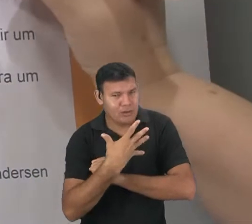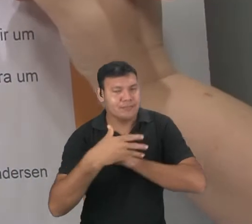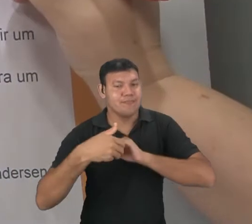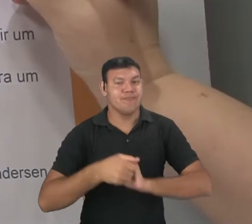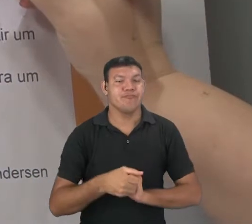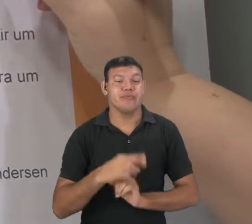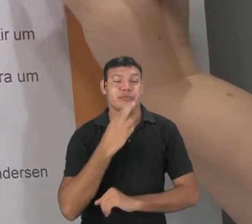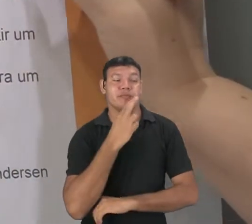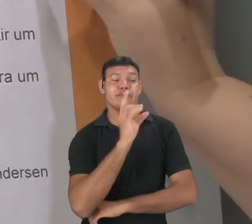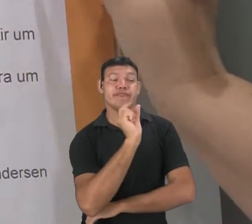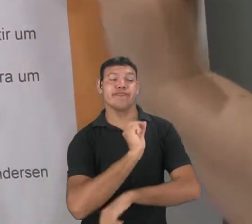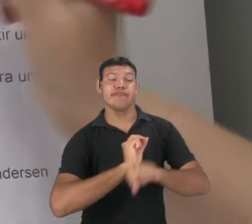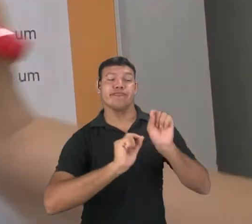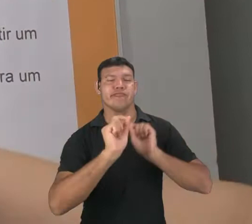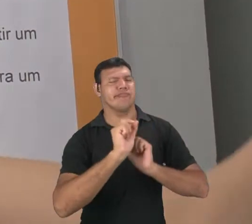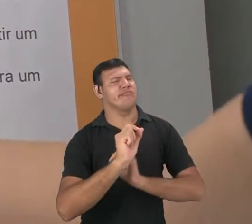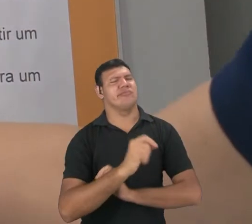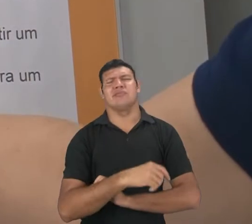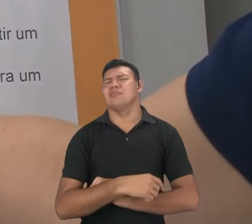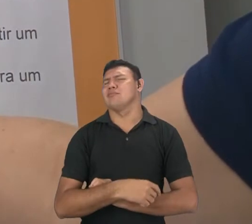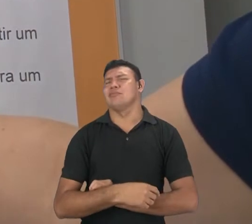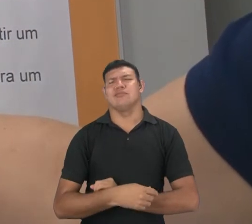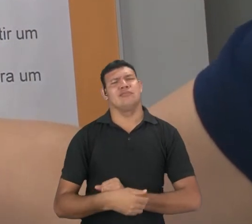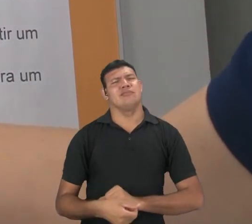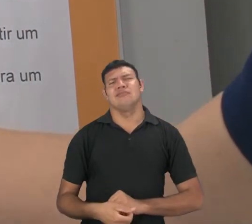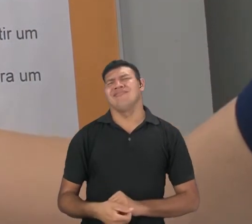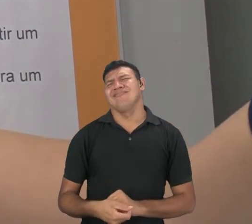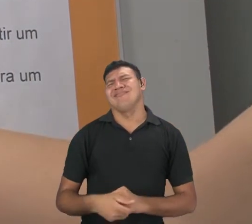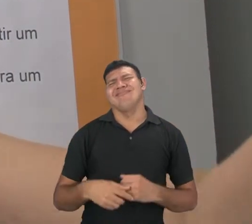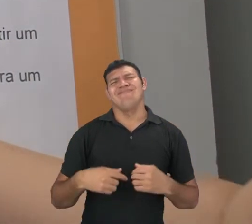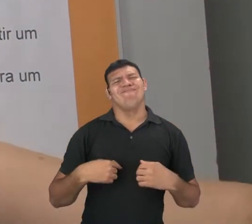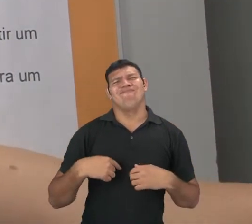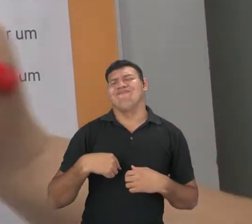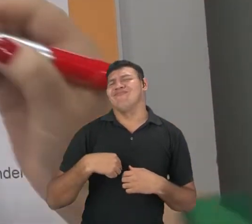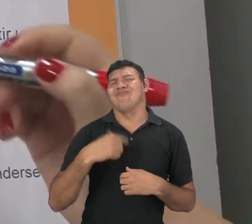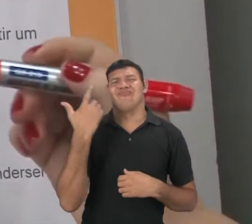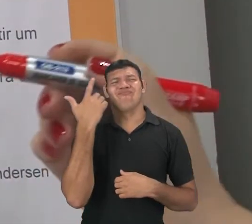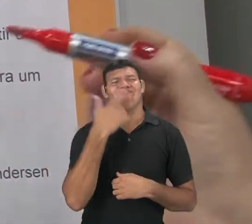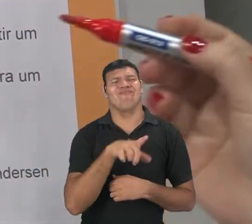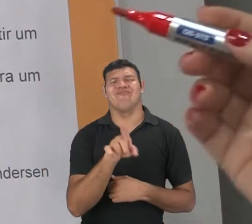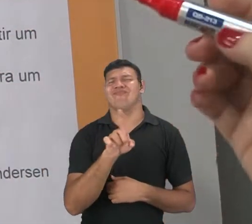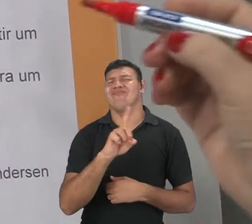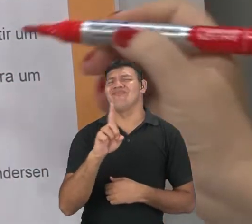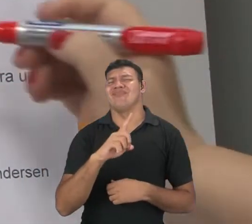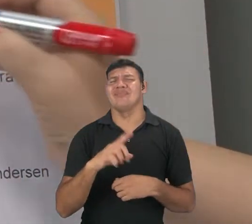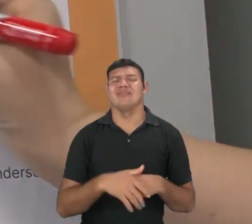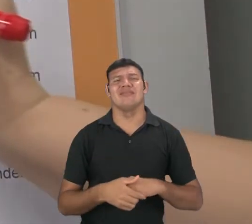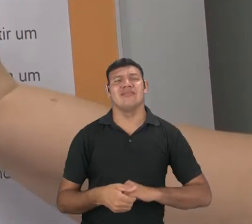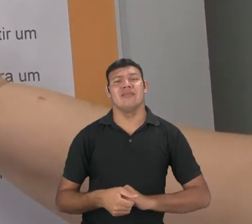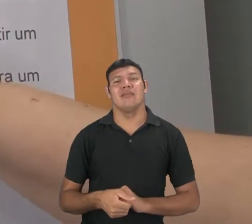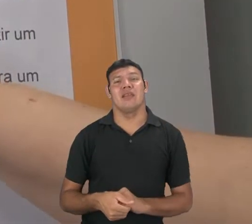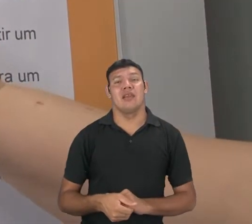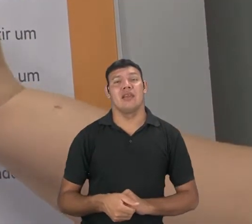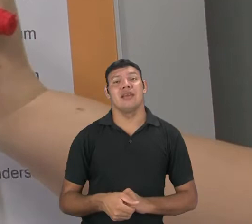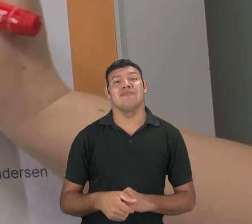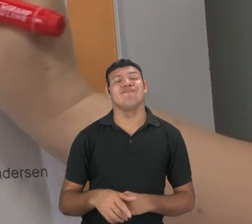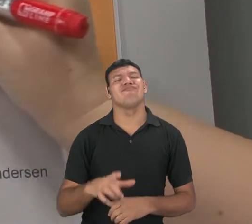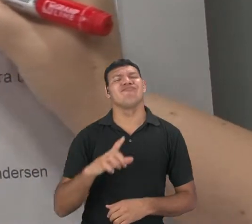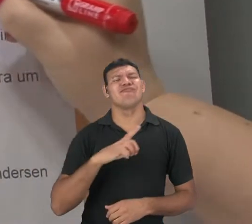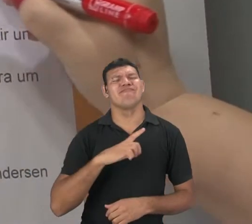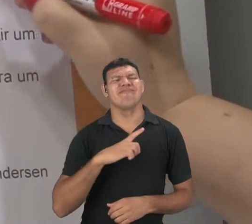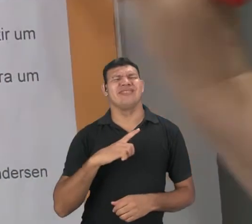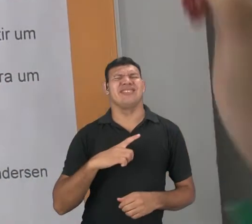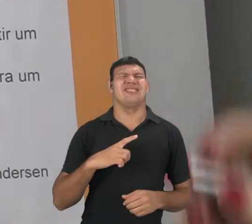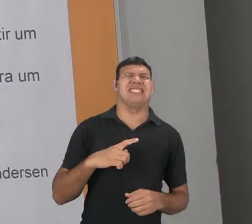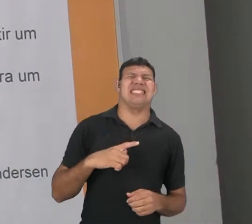respondeu? Oh, não, consegui dormir, respondeu a moça, né? Havia